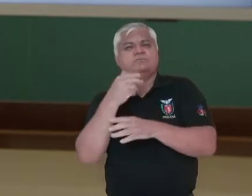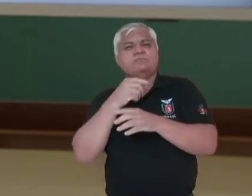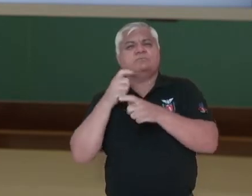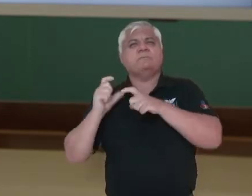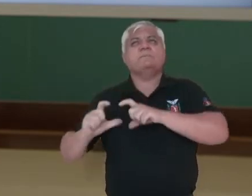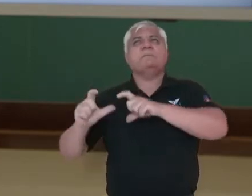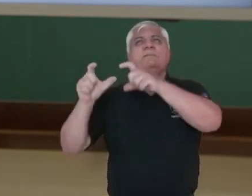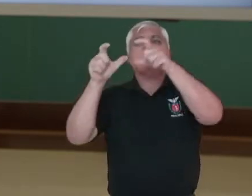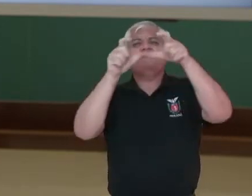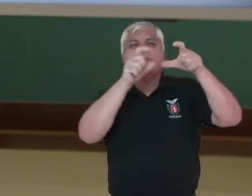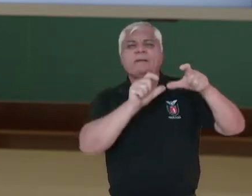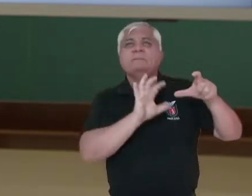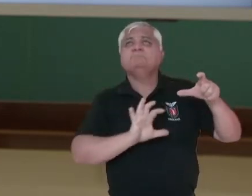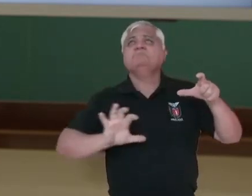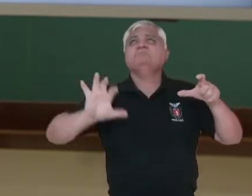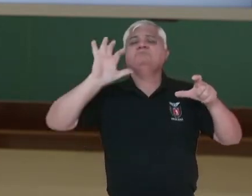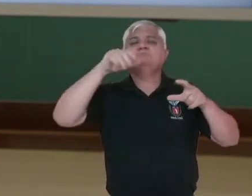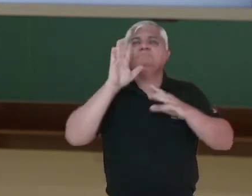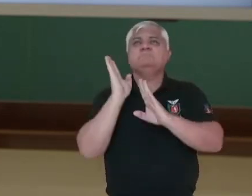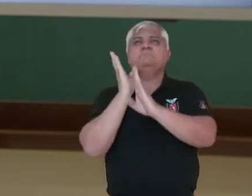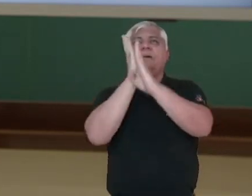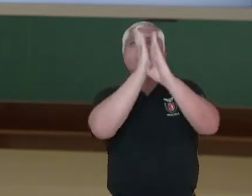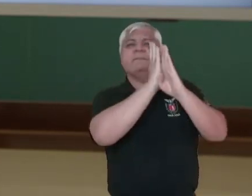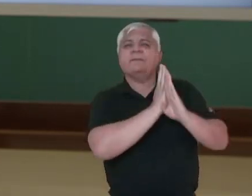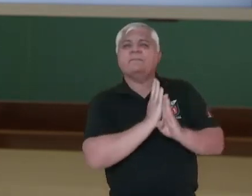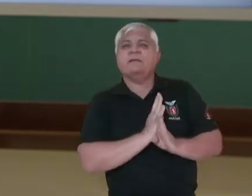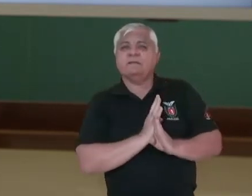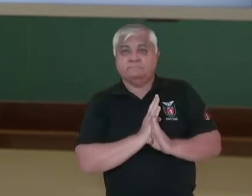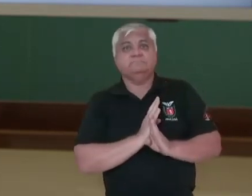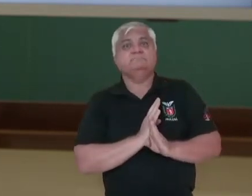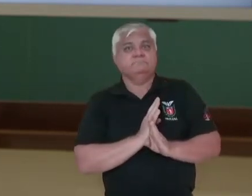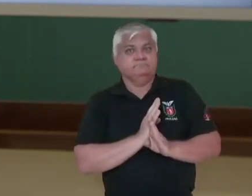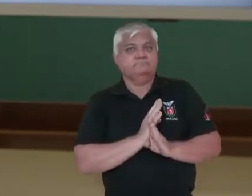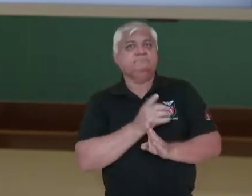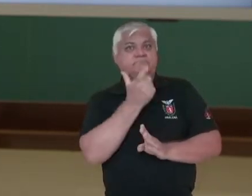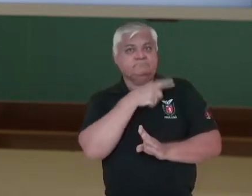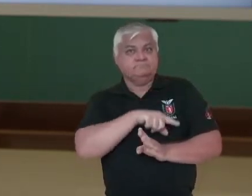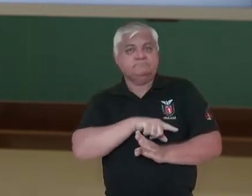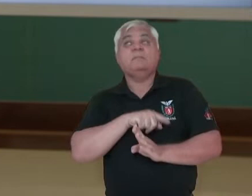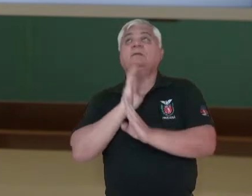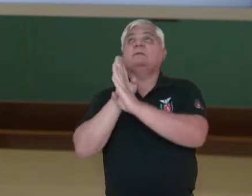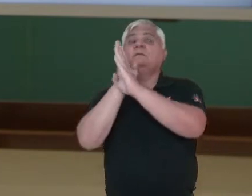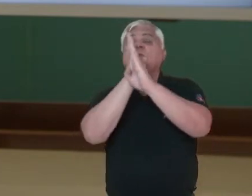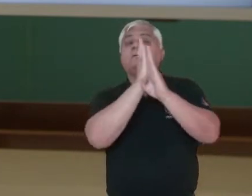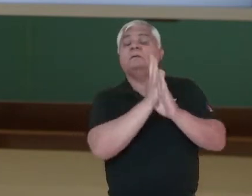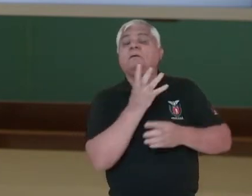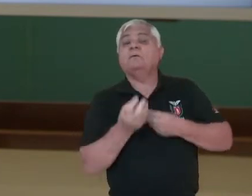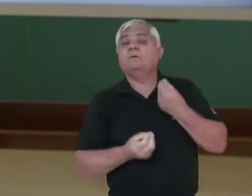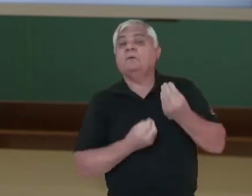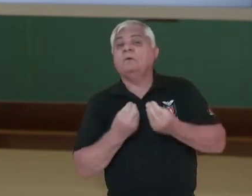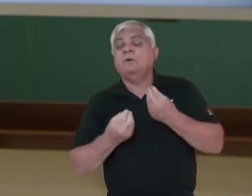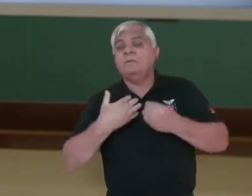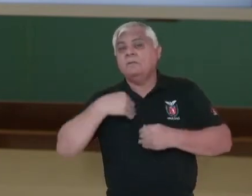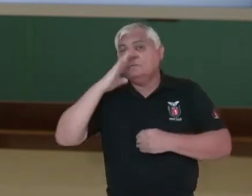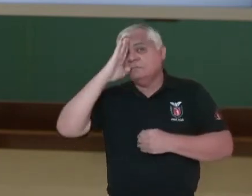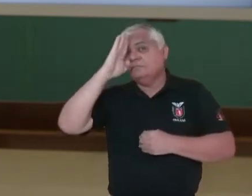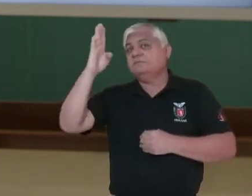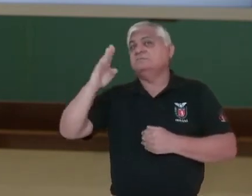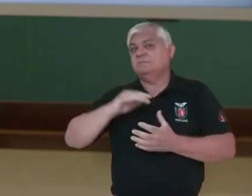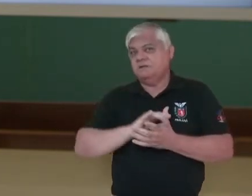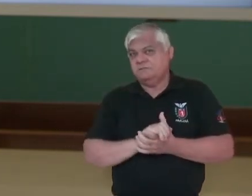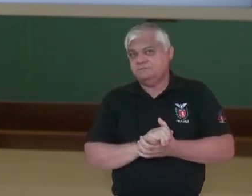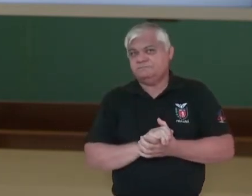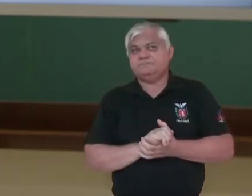brasileira. Conseguir identificar, esse é o propósito, identificar essas características principais da formação do